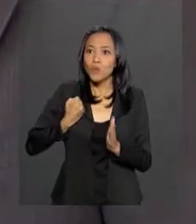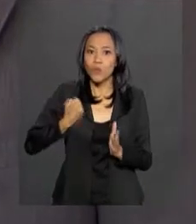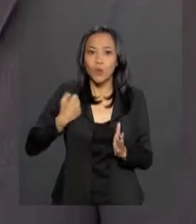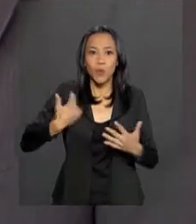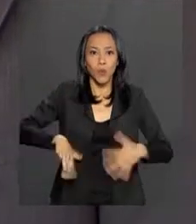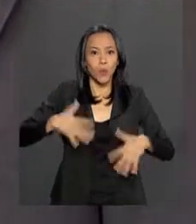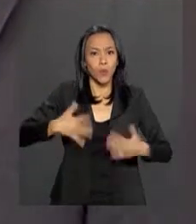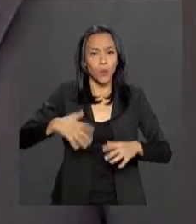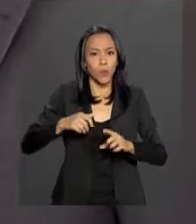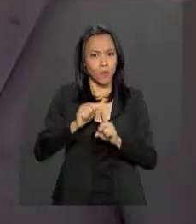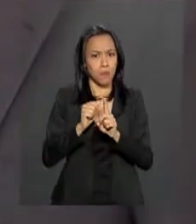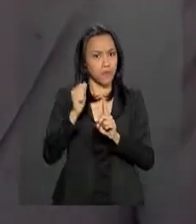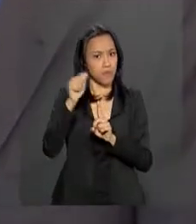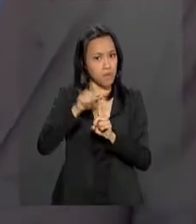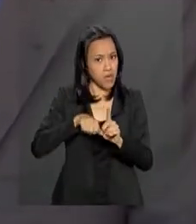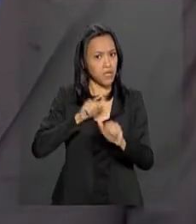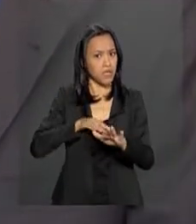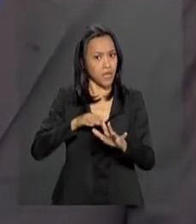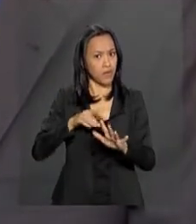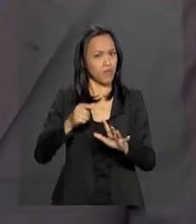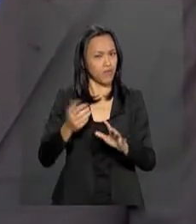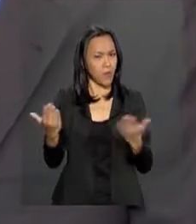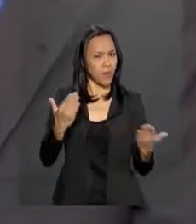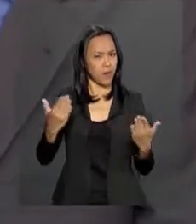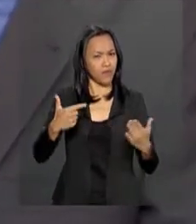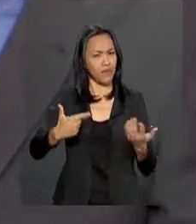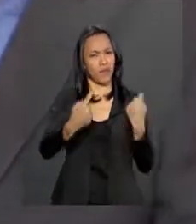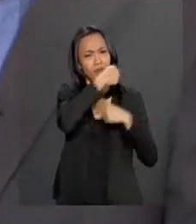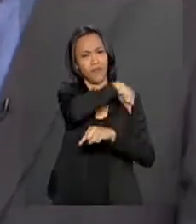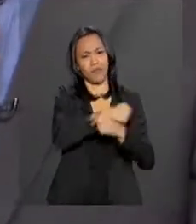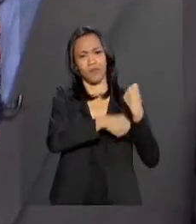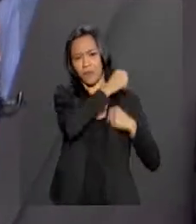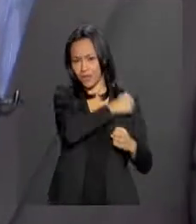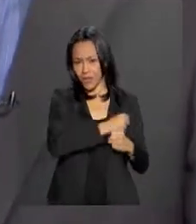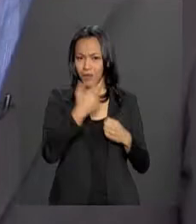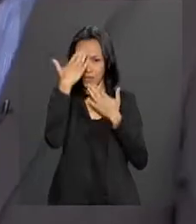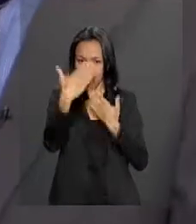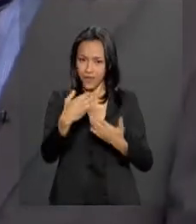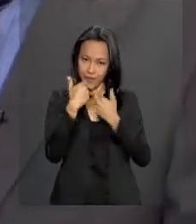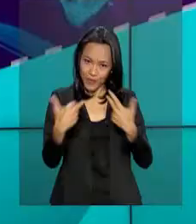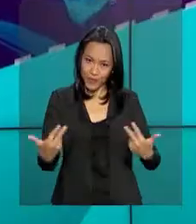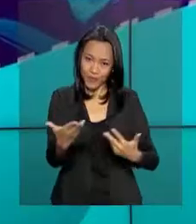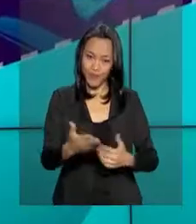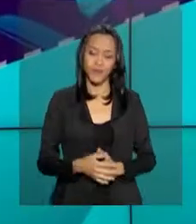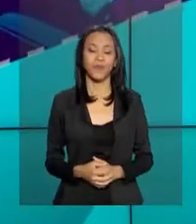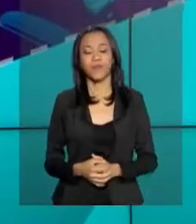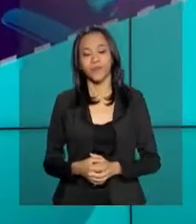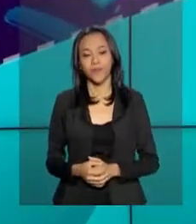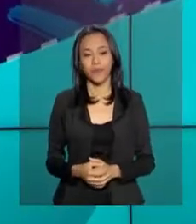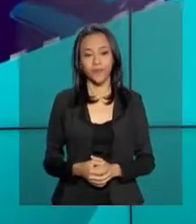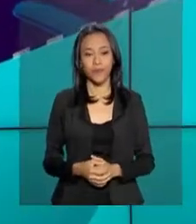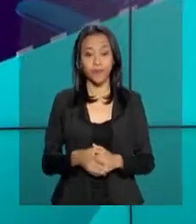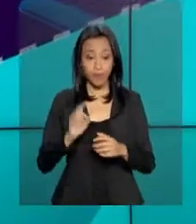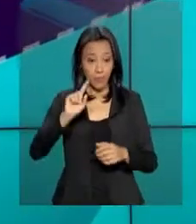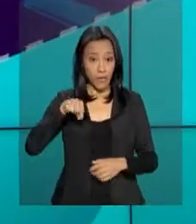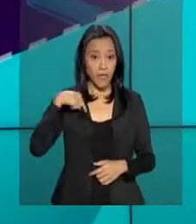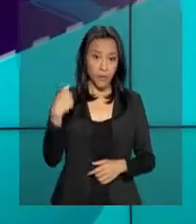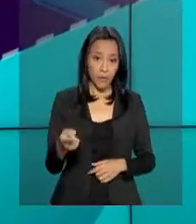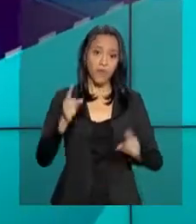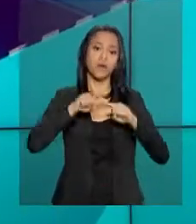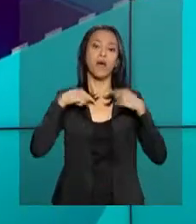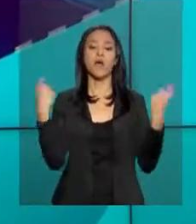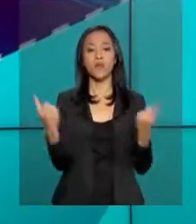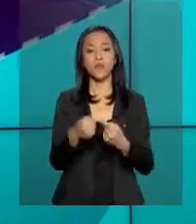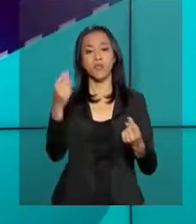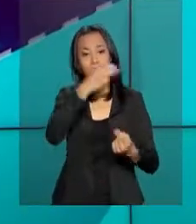desde 2013. Muito bom, Caio. Boas notícias para o nosso povo. Boas notícias. Muito obrigado. E depois de reunião com